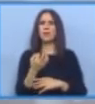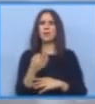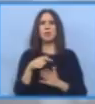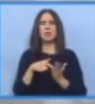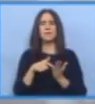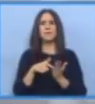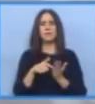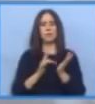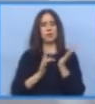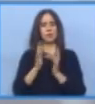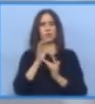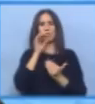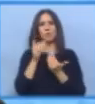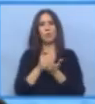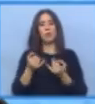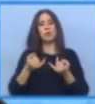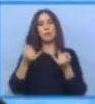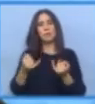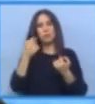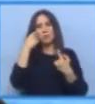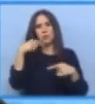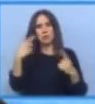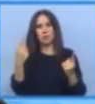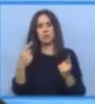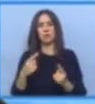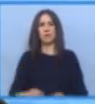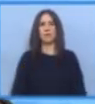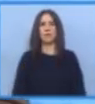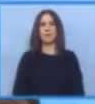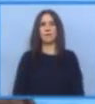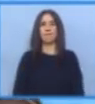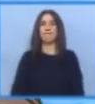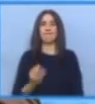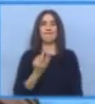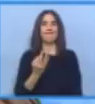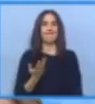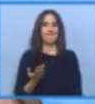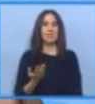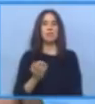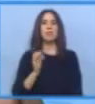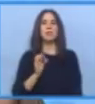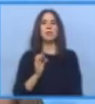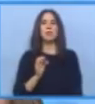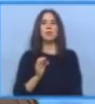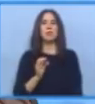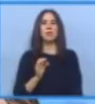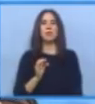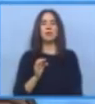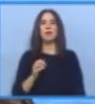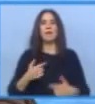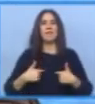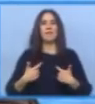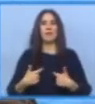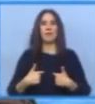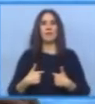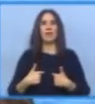de Jesus depois de ter sido morto. Pois, e isso justamente, para já, portanto, não é algo que seja produzido